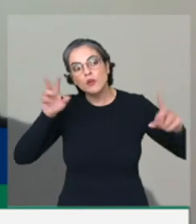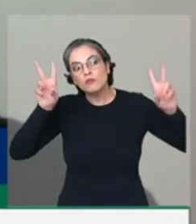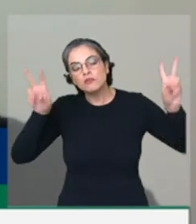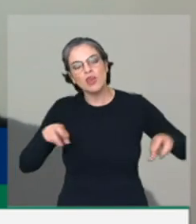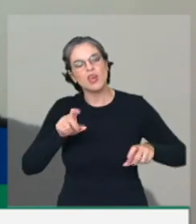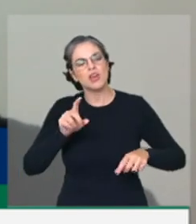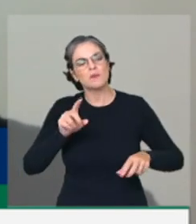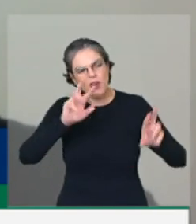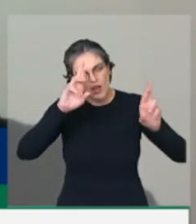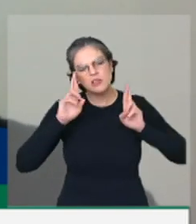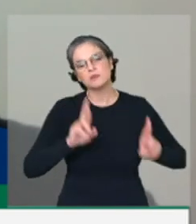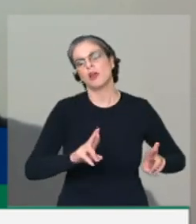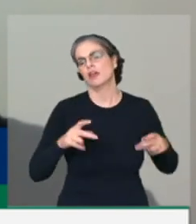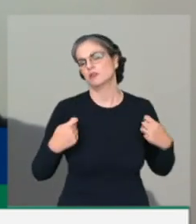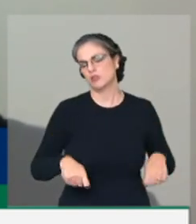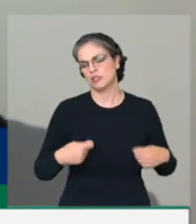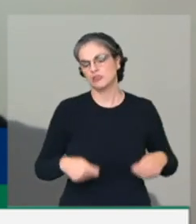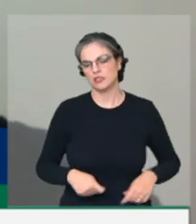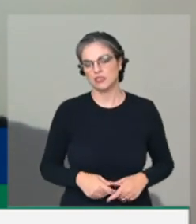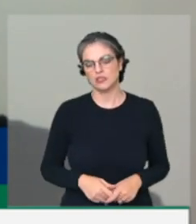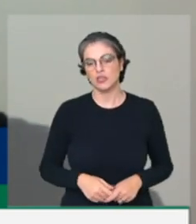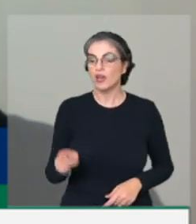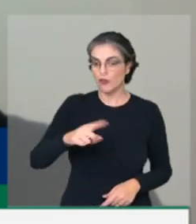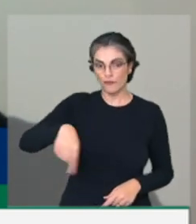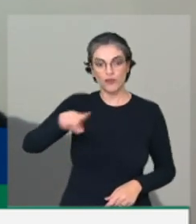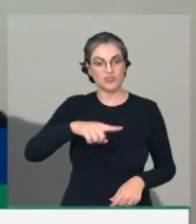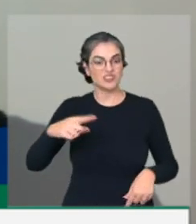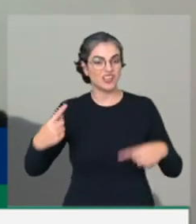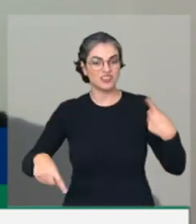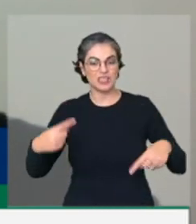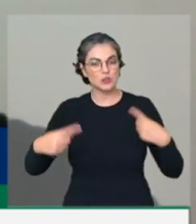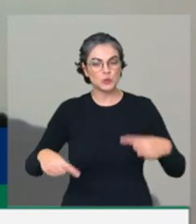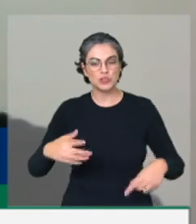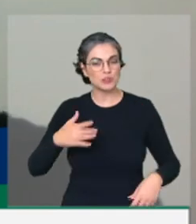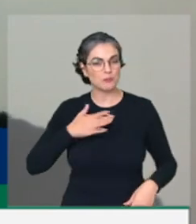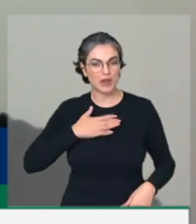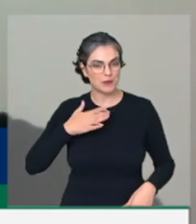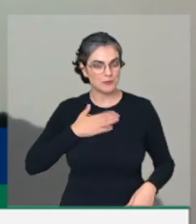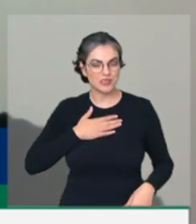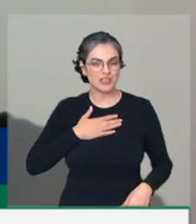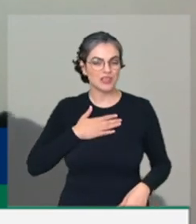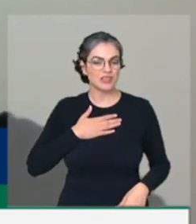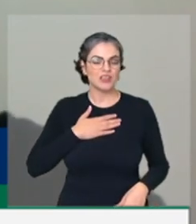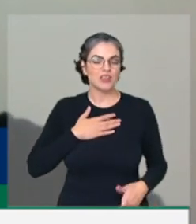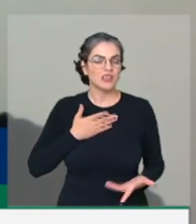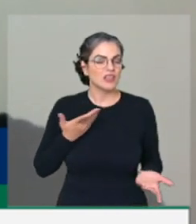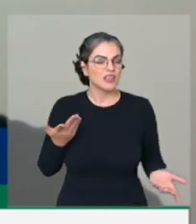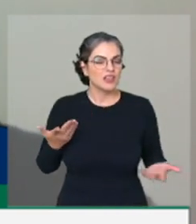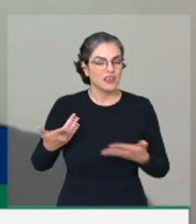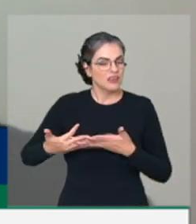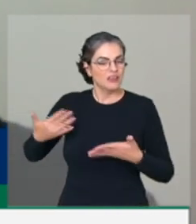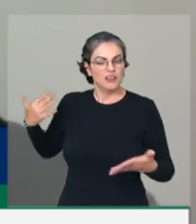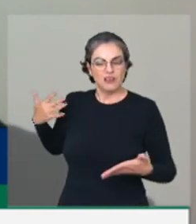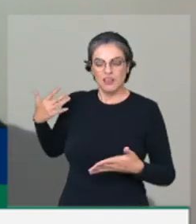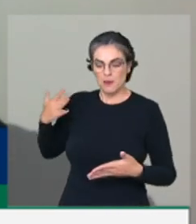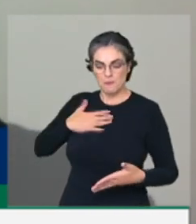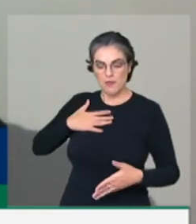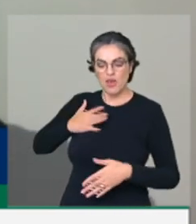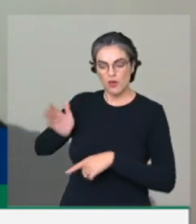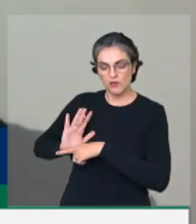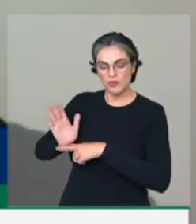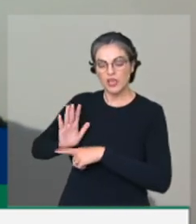tudo, a tecnicidade da questão. Enquanto vocês discutirem as falas, que eu já me antecipei mais uma vez, repito, já disse